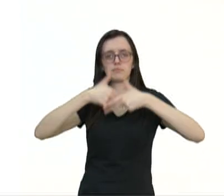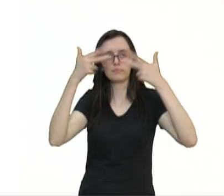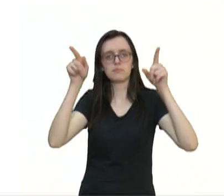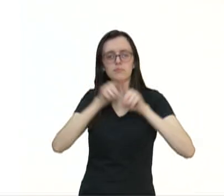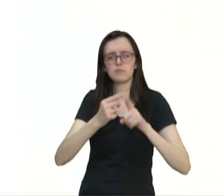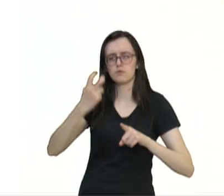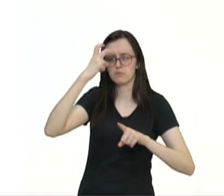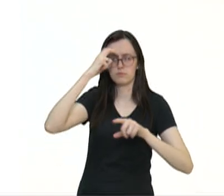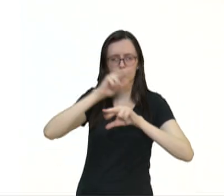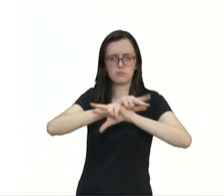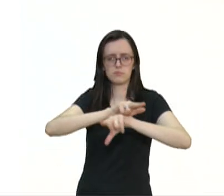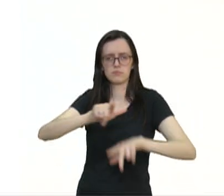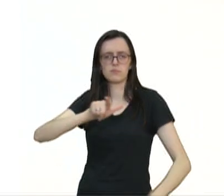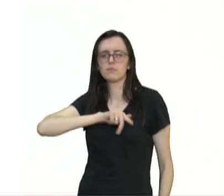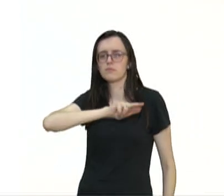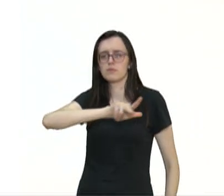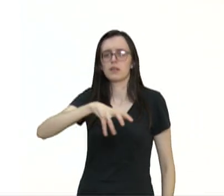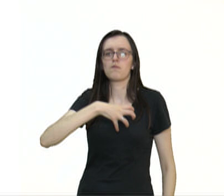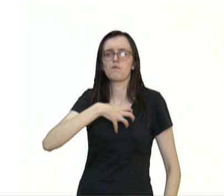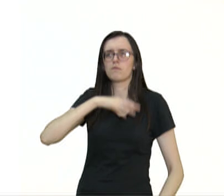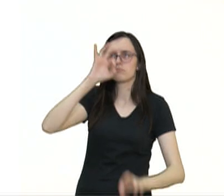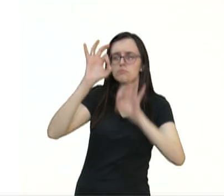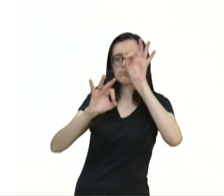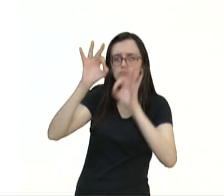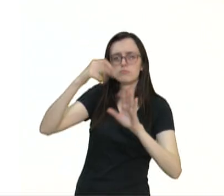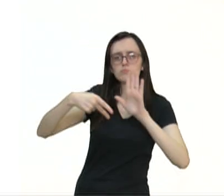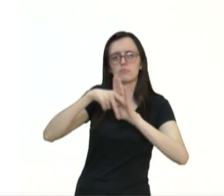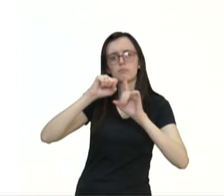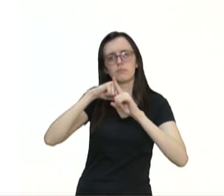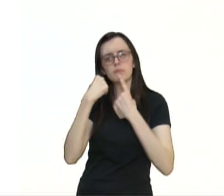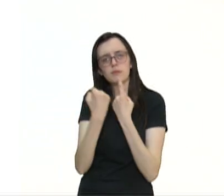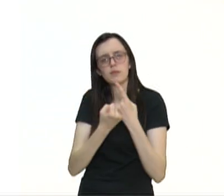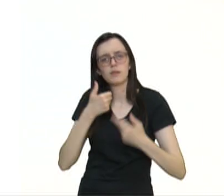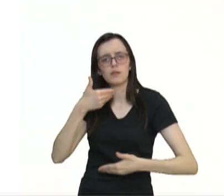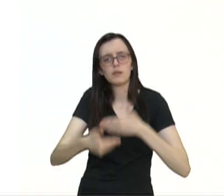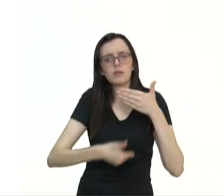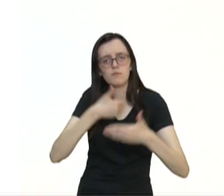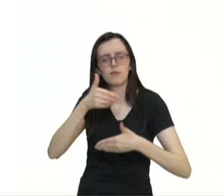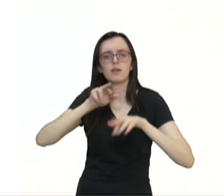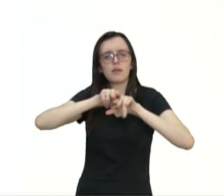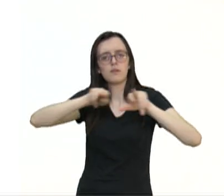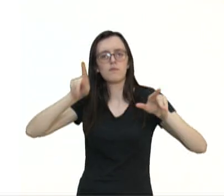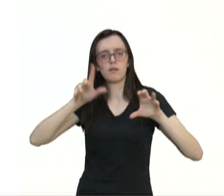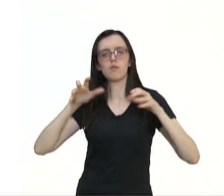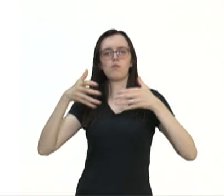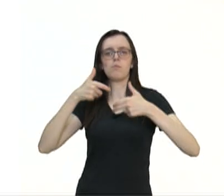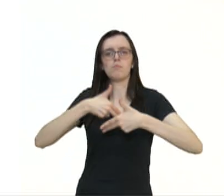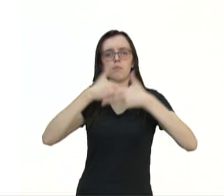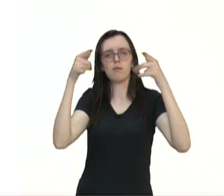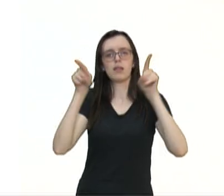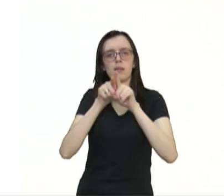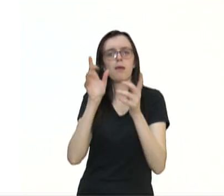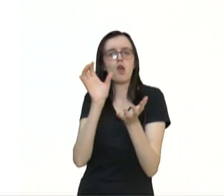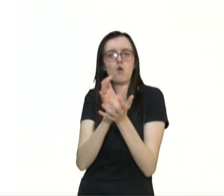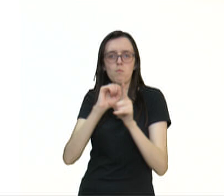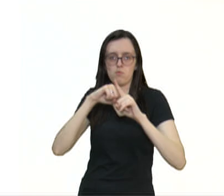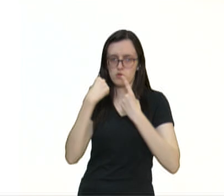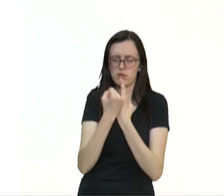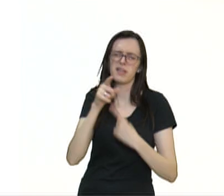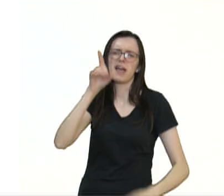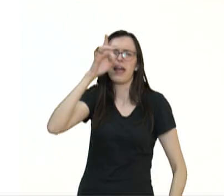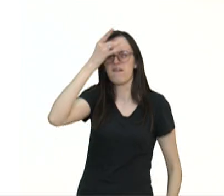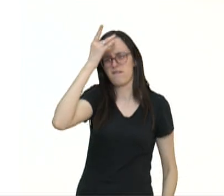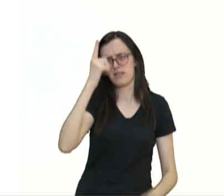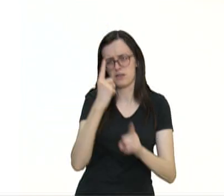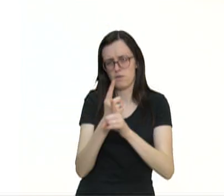pluricultural composta de diversas formas de organização social desenvolvidas por diferentes comunidades étnicas e grupos sociais. Essa estava fácil